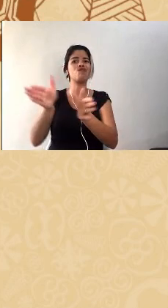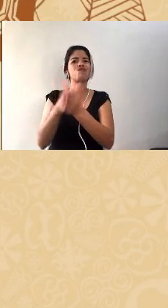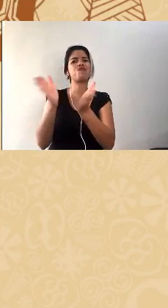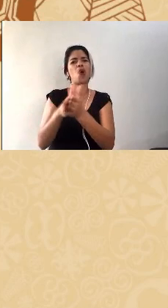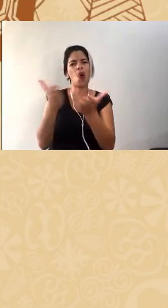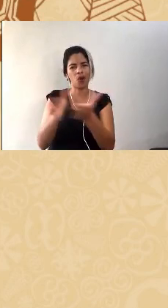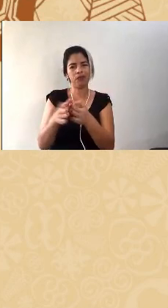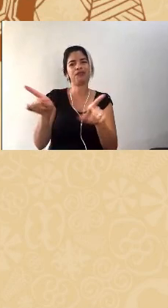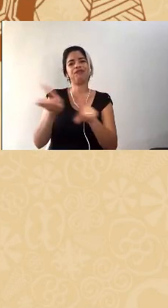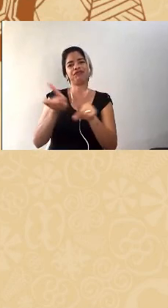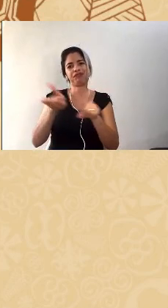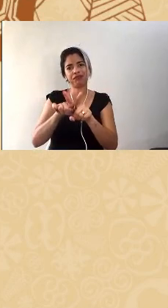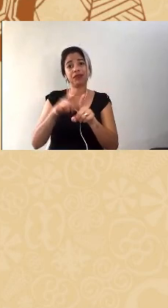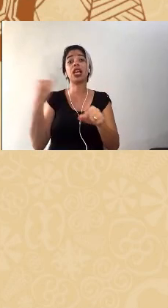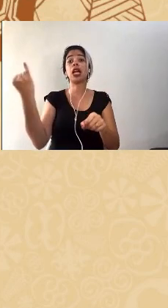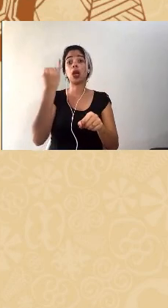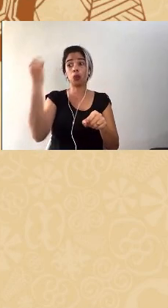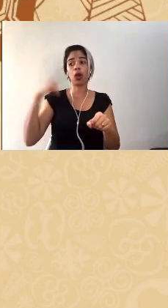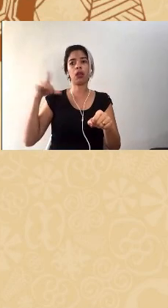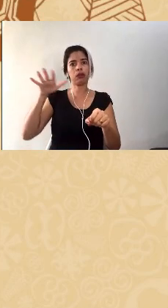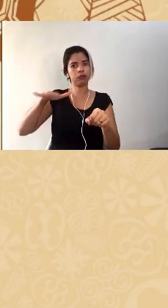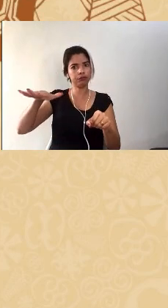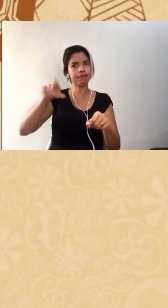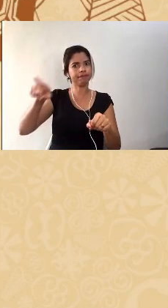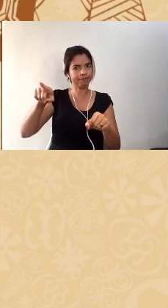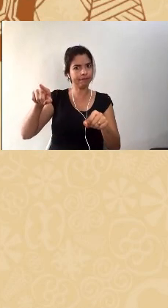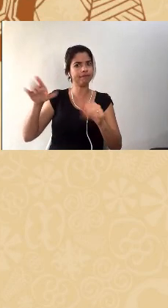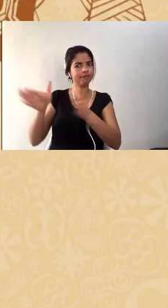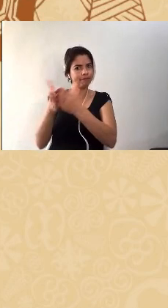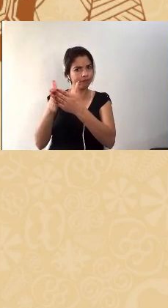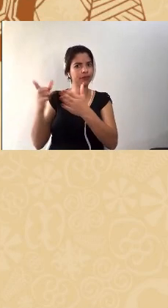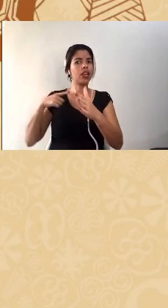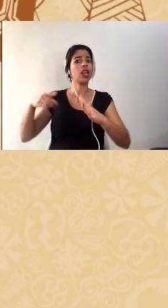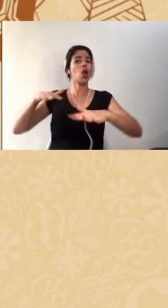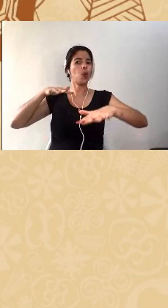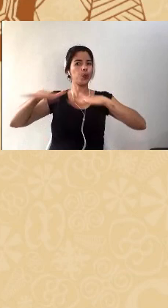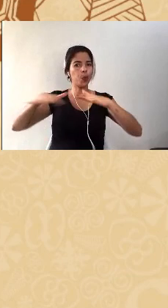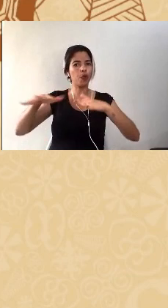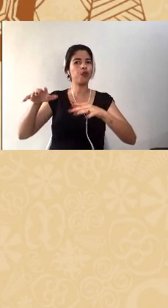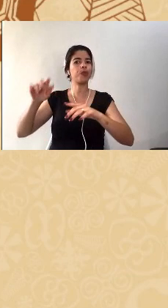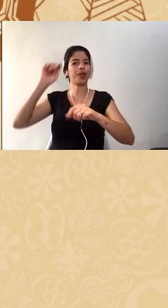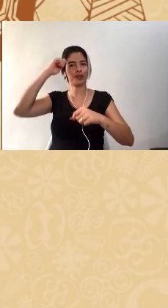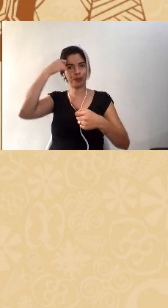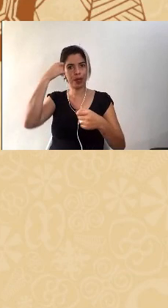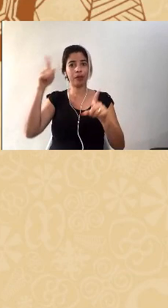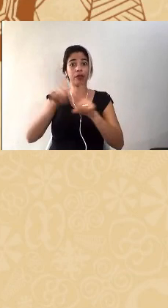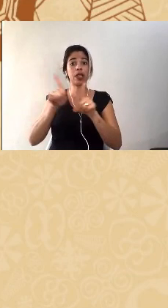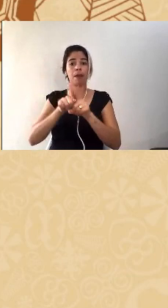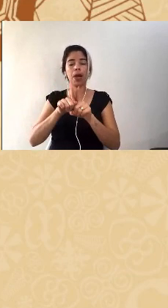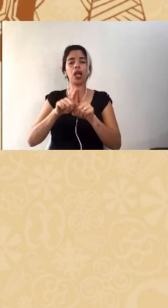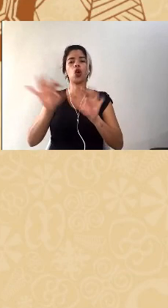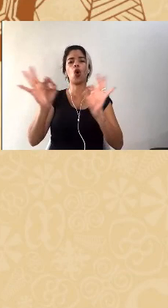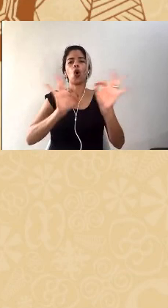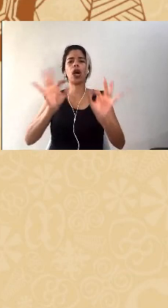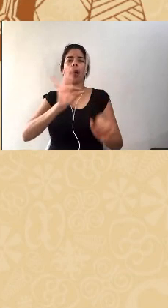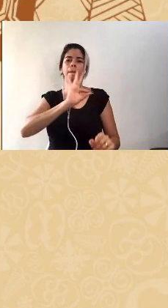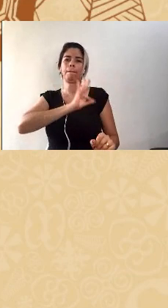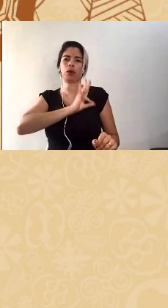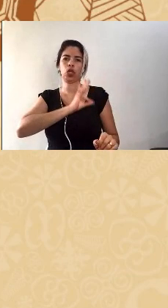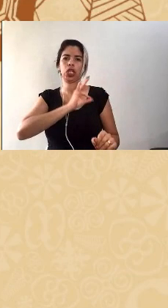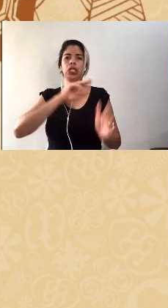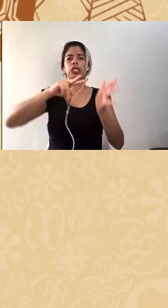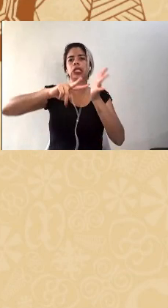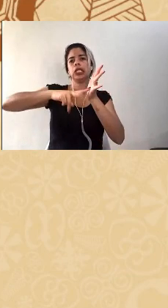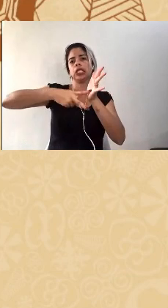de ter mobilizações nesses espaços. Falavam da violência policial, falavam da organização nos sindicatos e nos